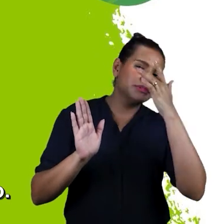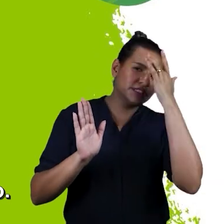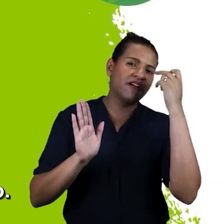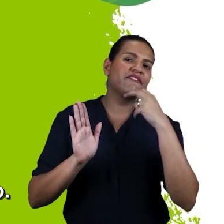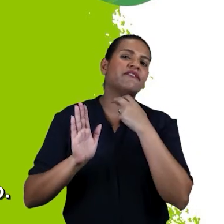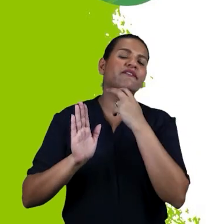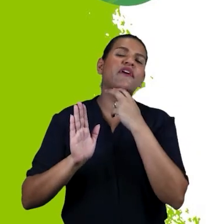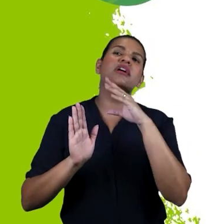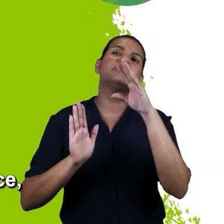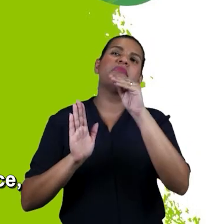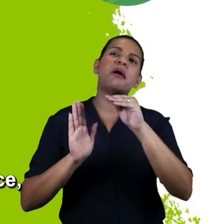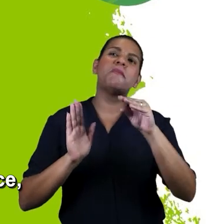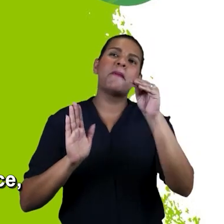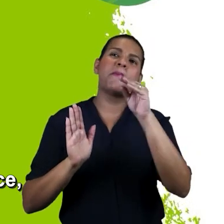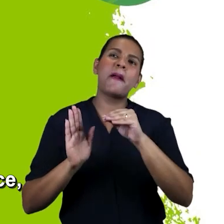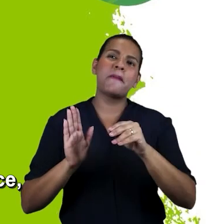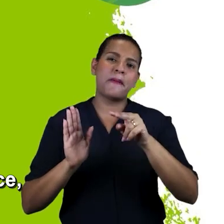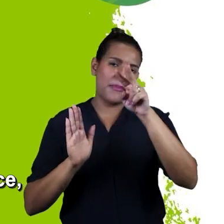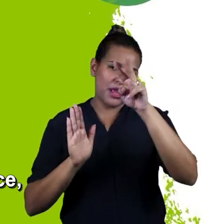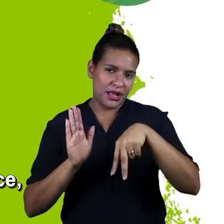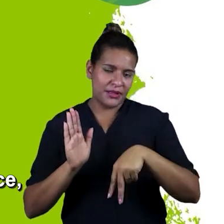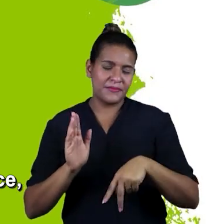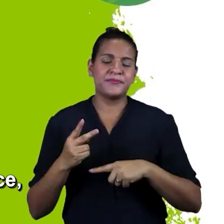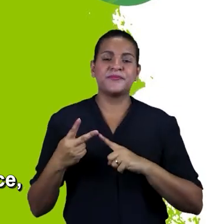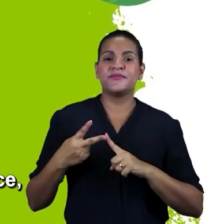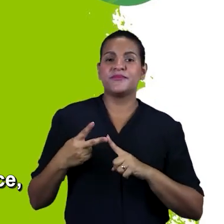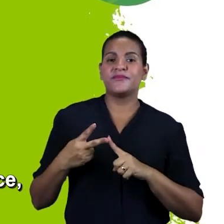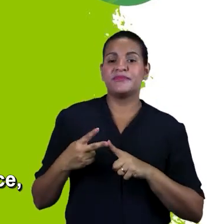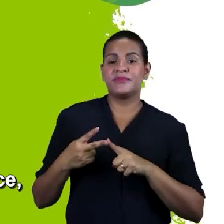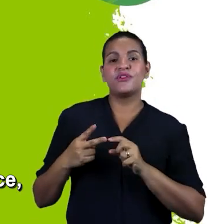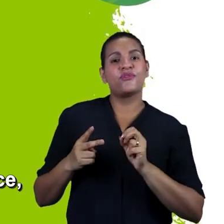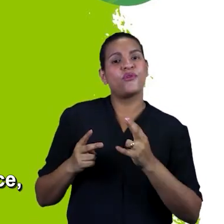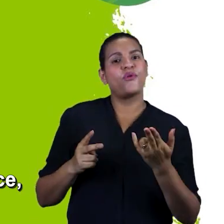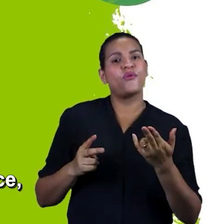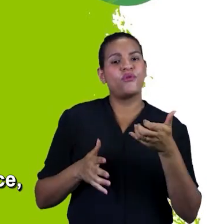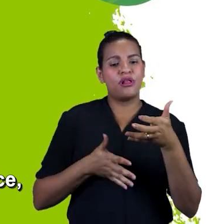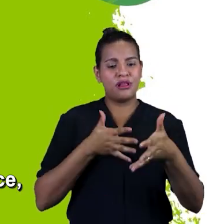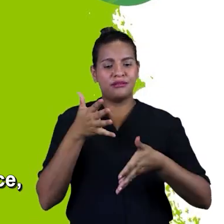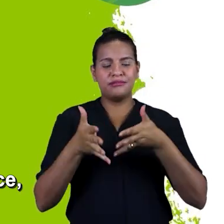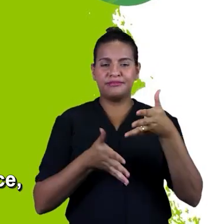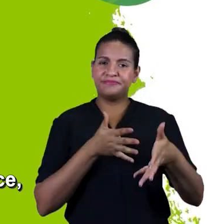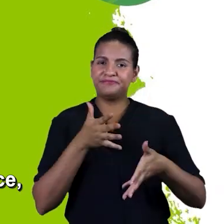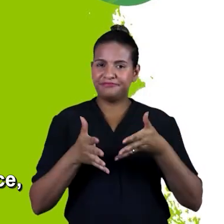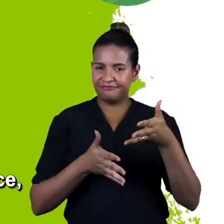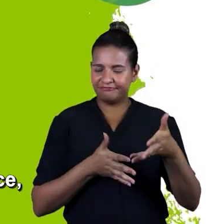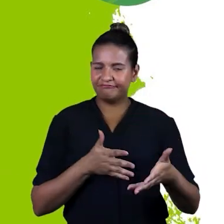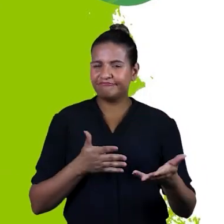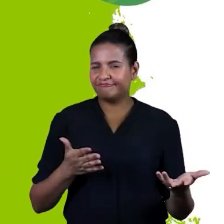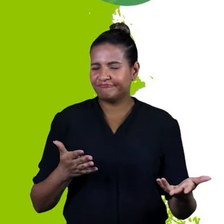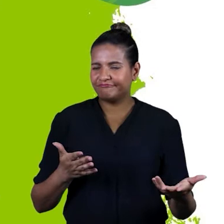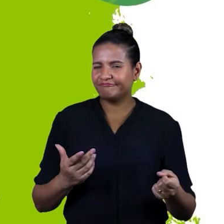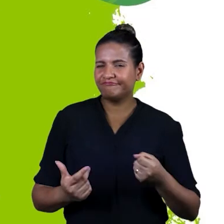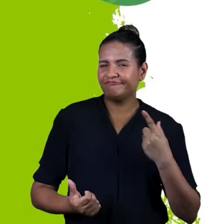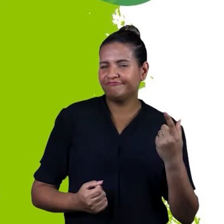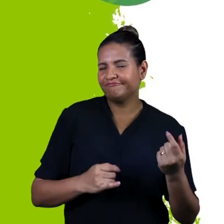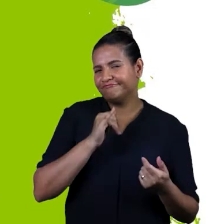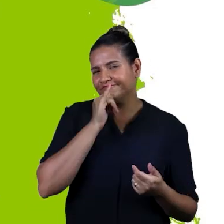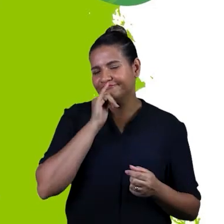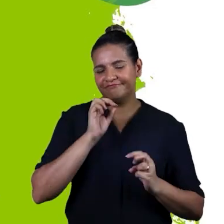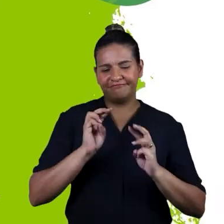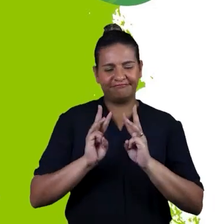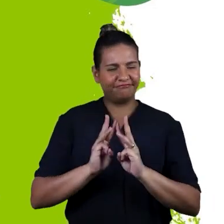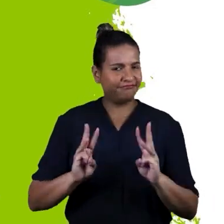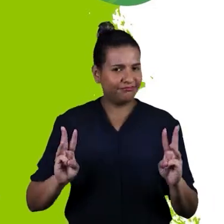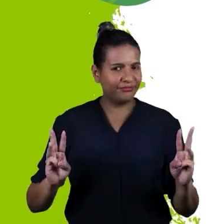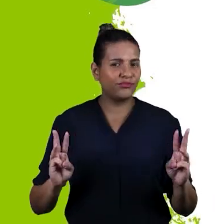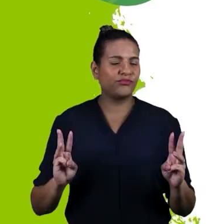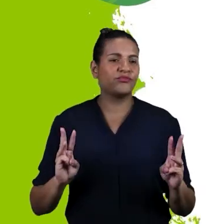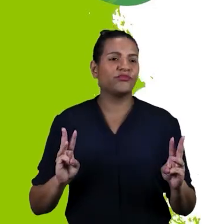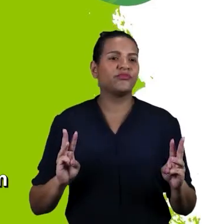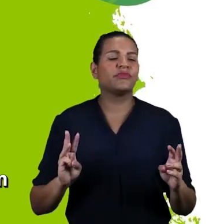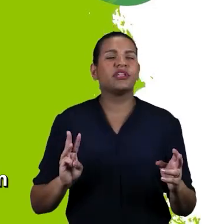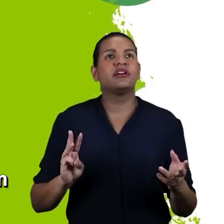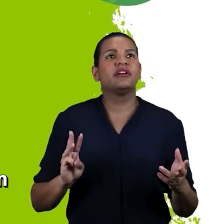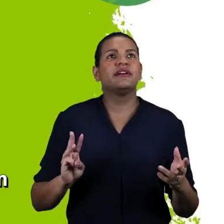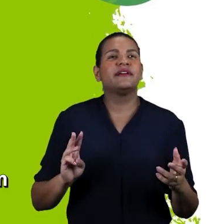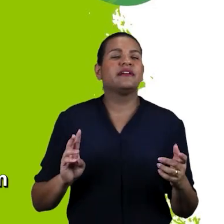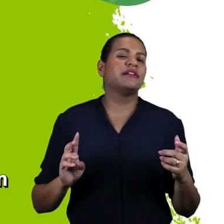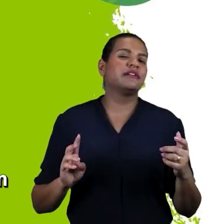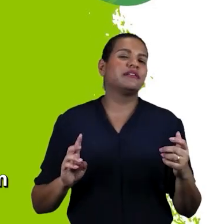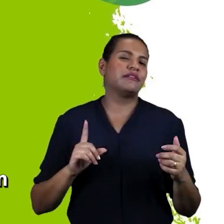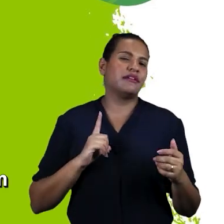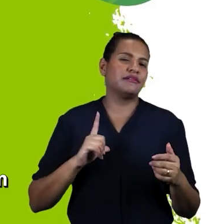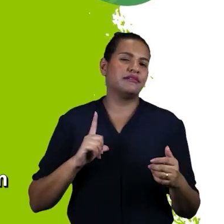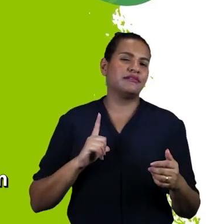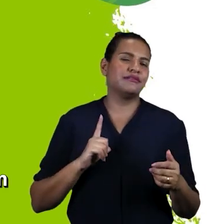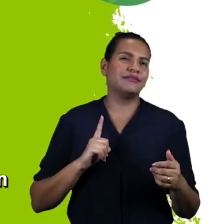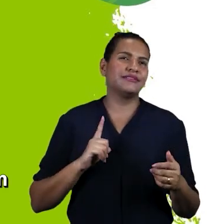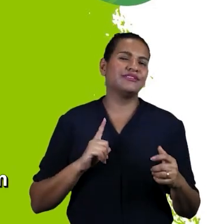acontecendo. E não é tão simples quanto parece, porque a maioria dos sites, eles não ajudam, vamos dizer assim. Porque, por